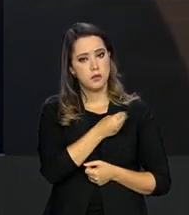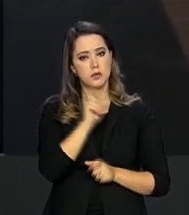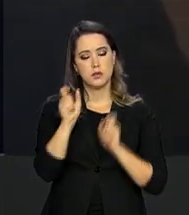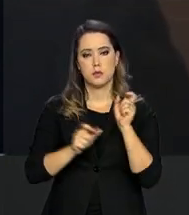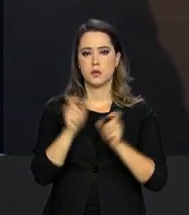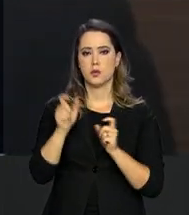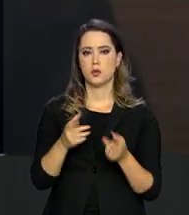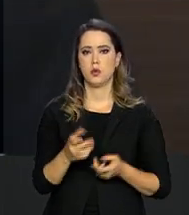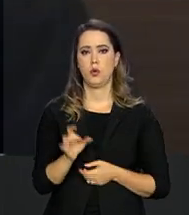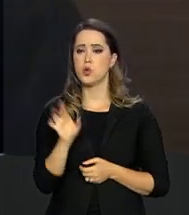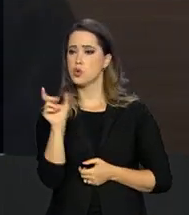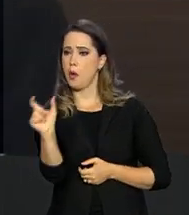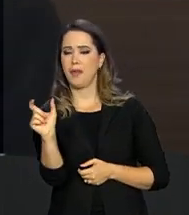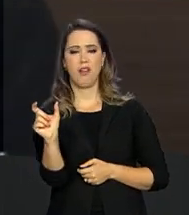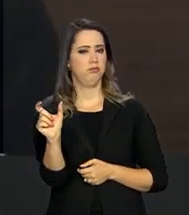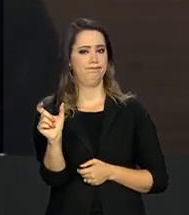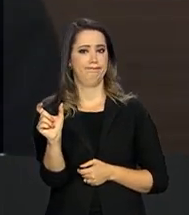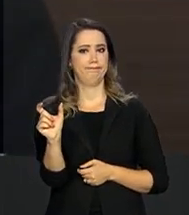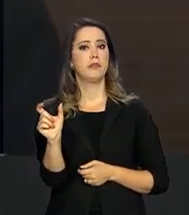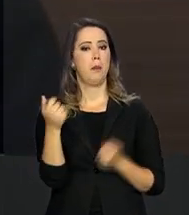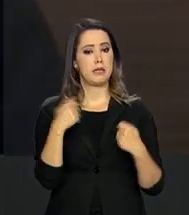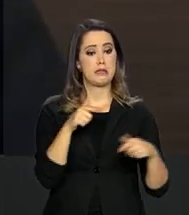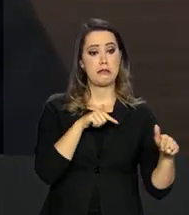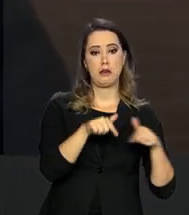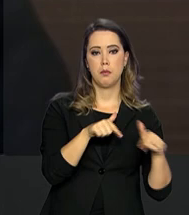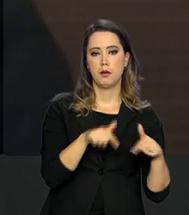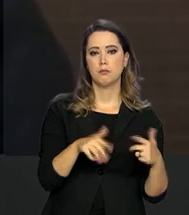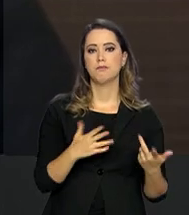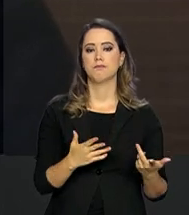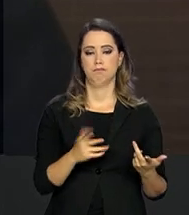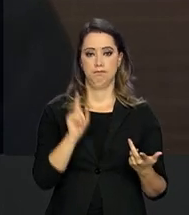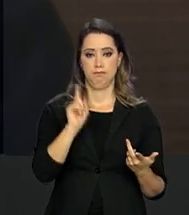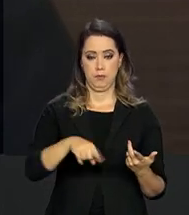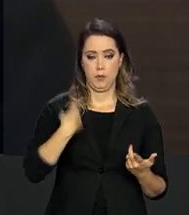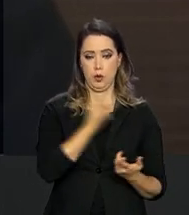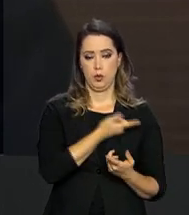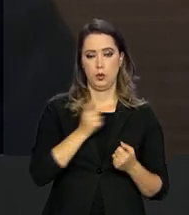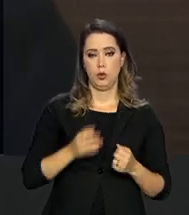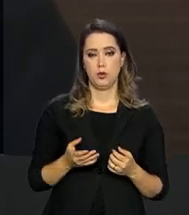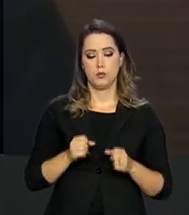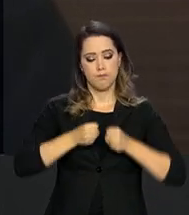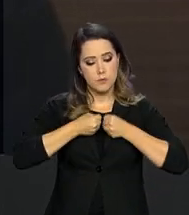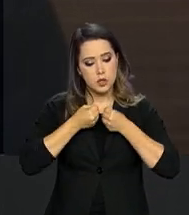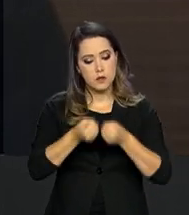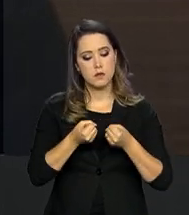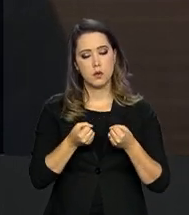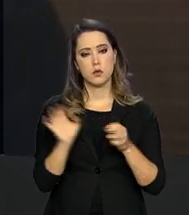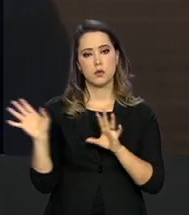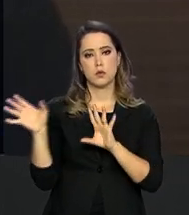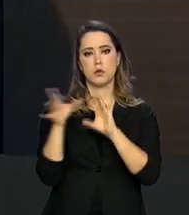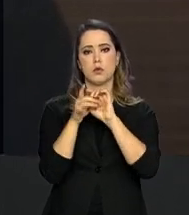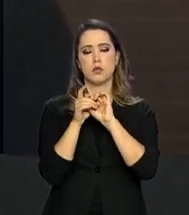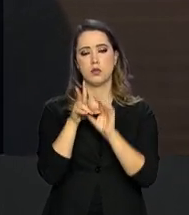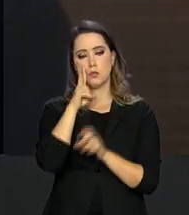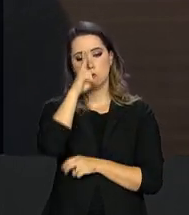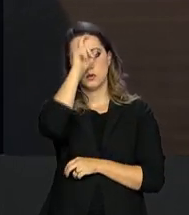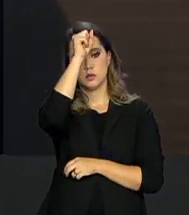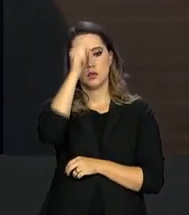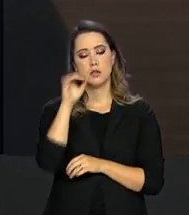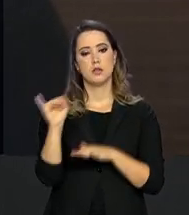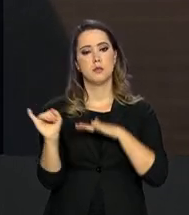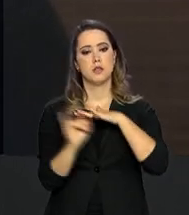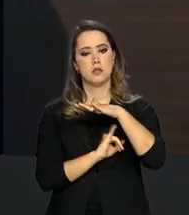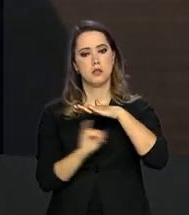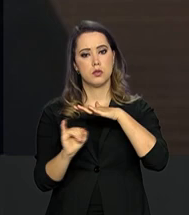é preciso execução na presidência brasileira nossas energias é convergiram para o fortalecimento institucional